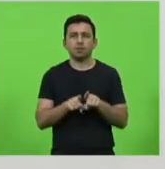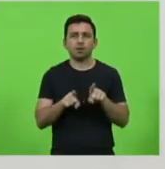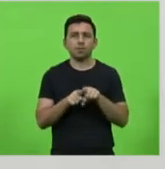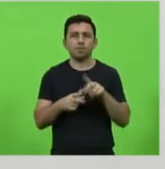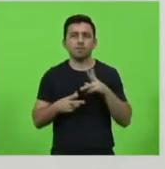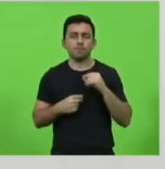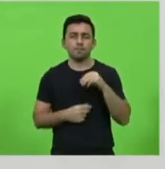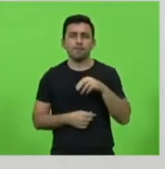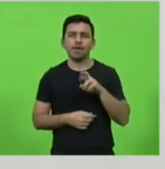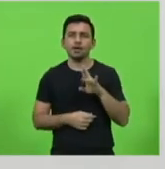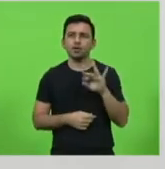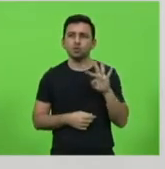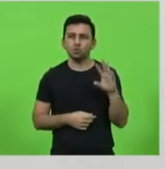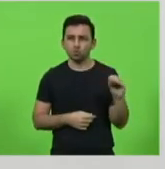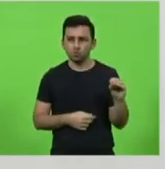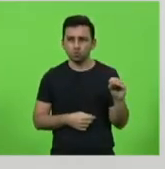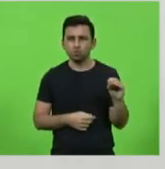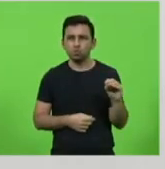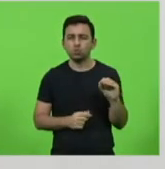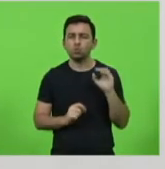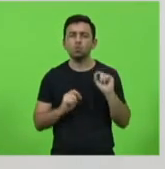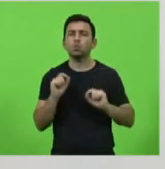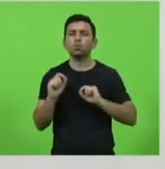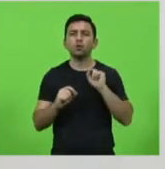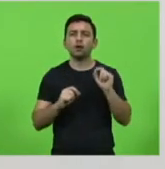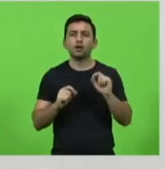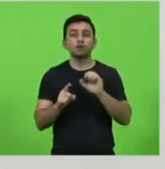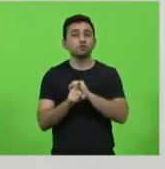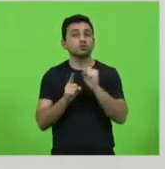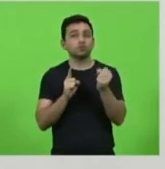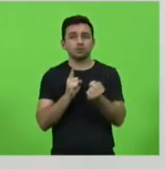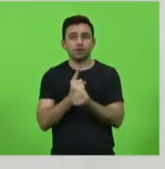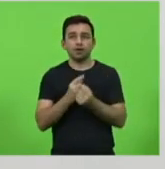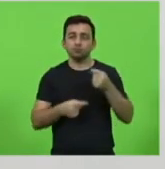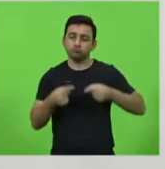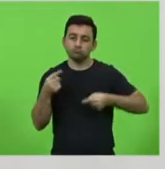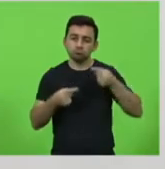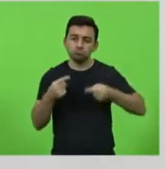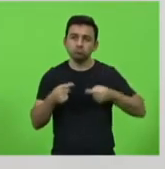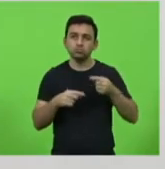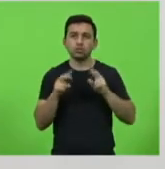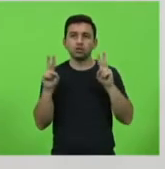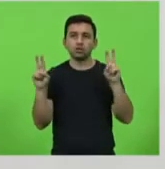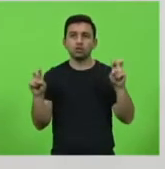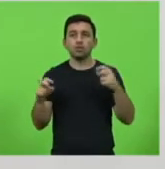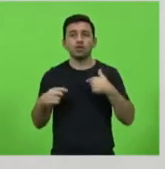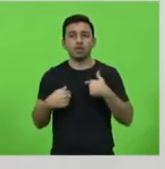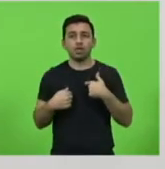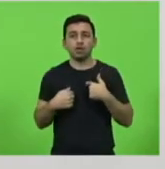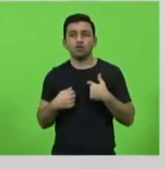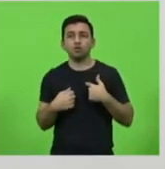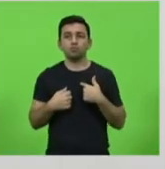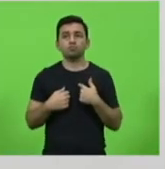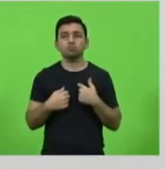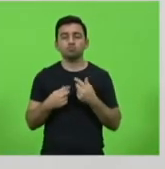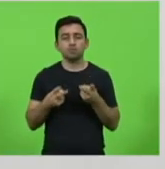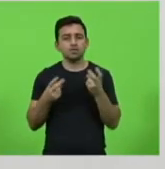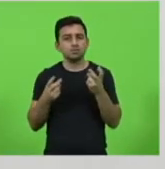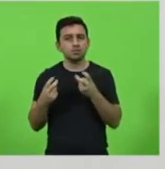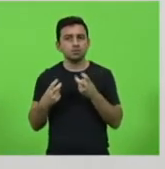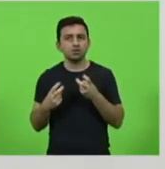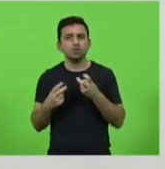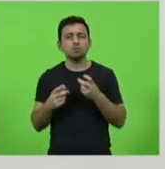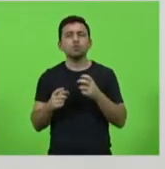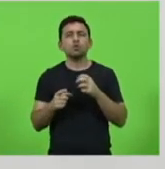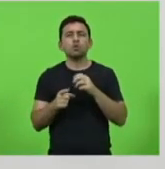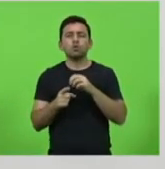senhores deputados, quanto ao mérito, a sociedade discutindo o tema, e eu vejo um amplo apoio da sociedade, mas eu